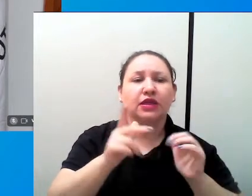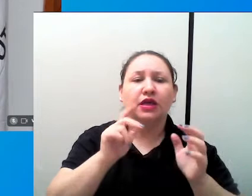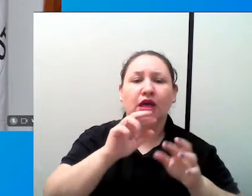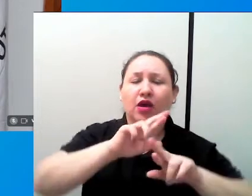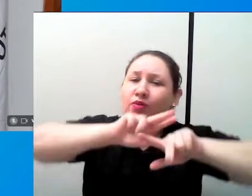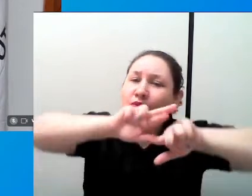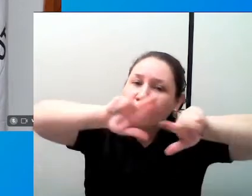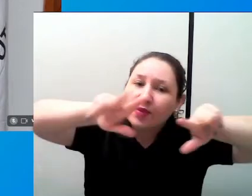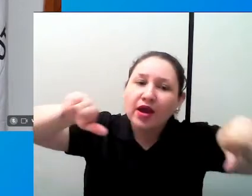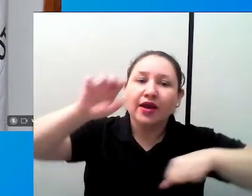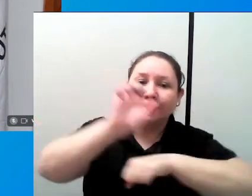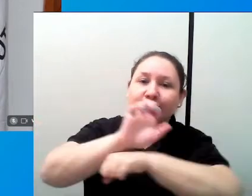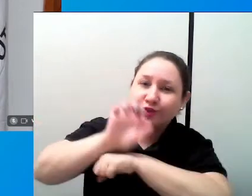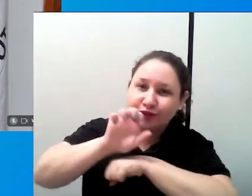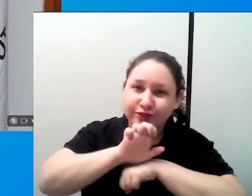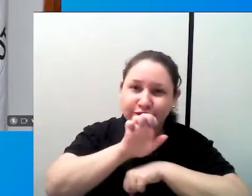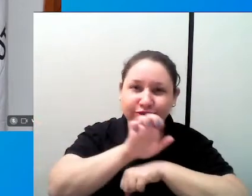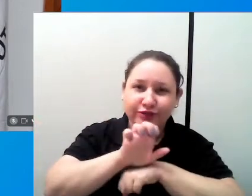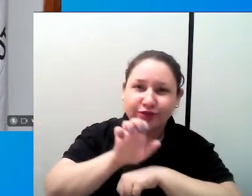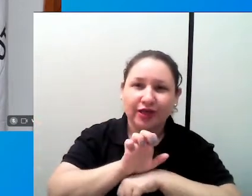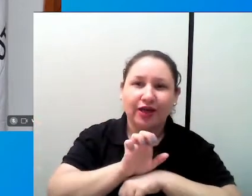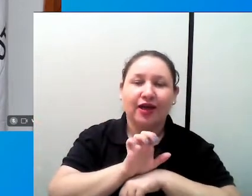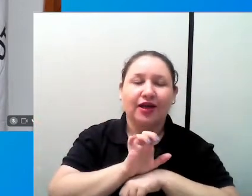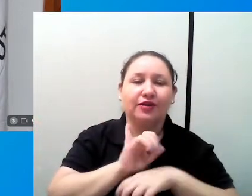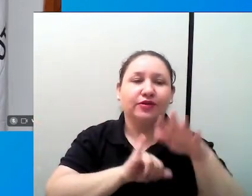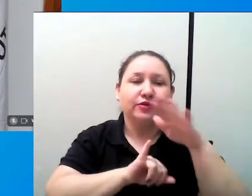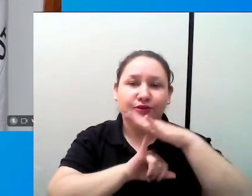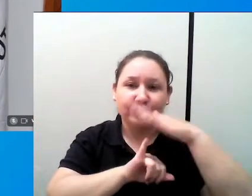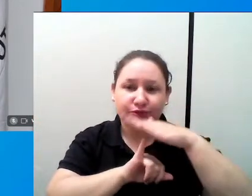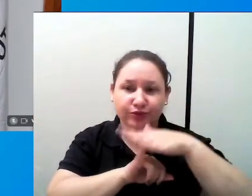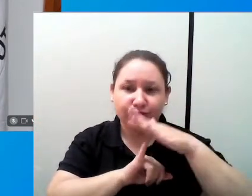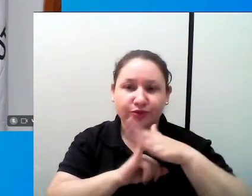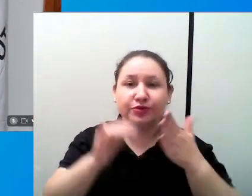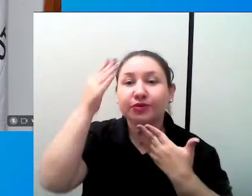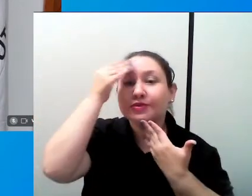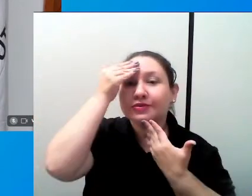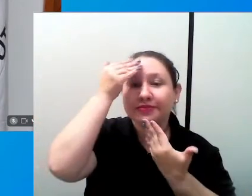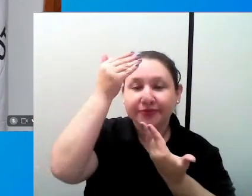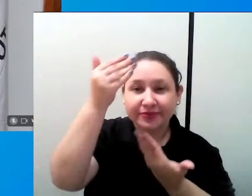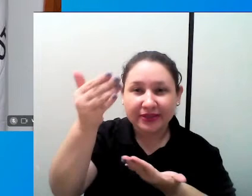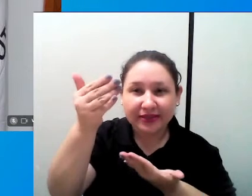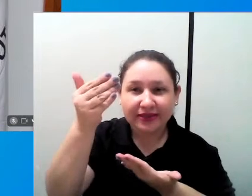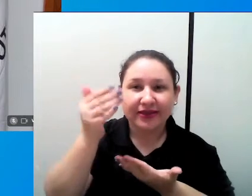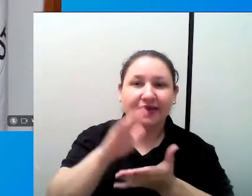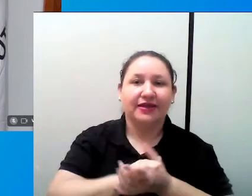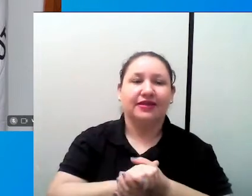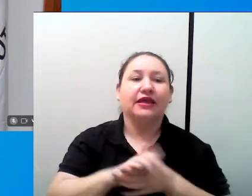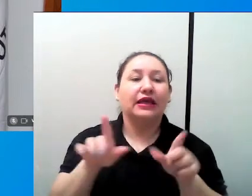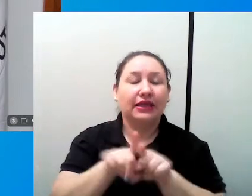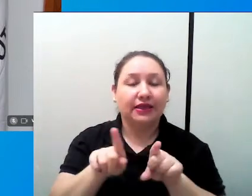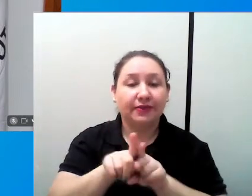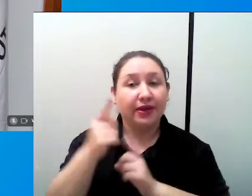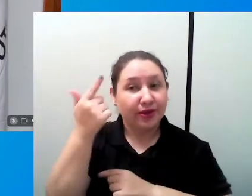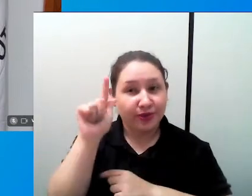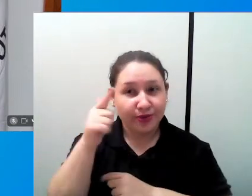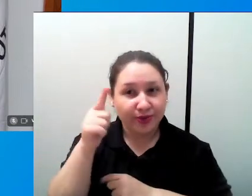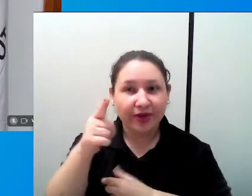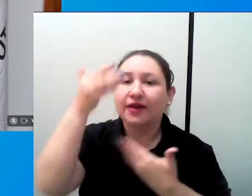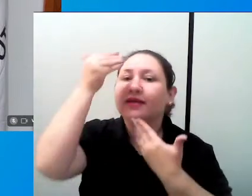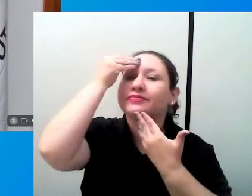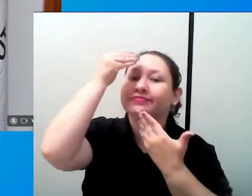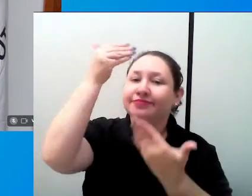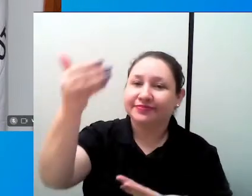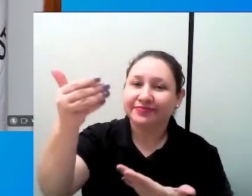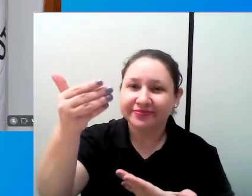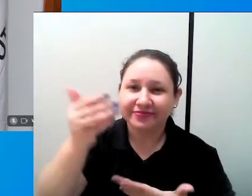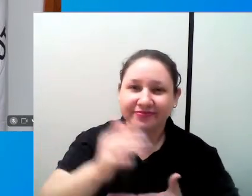o Breganoli, e o Goiano, que é a minha colega, né, de pleno, a Oneida. Então, um beijão, um